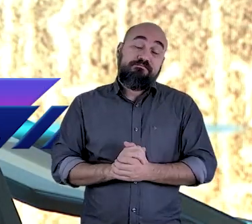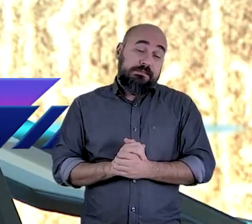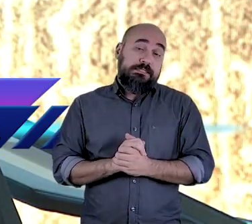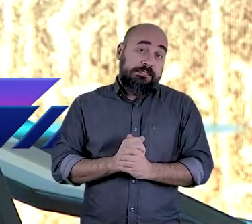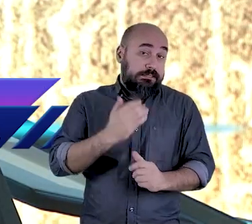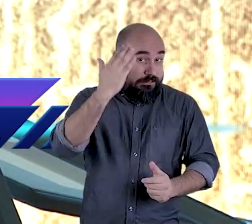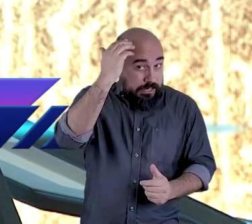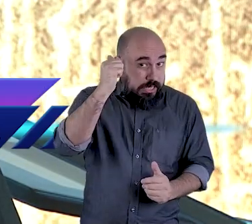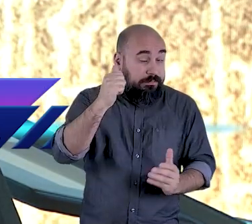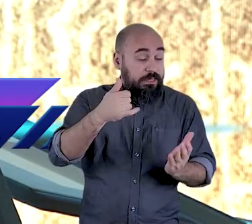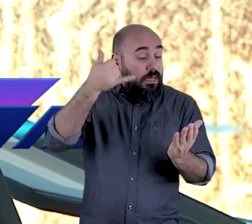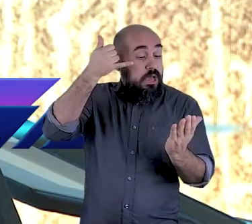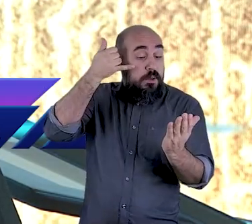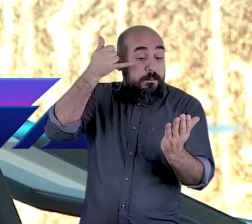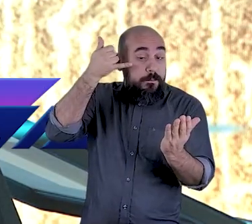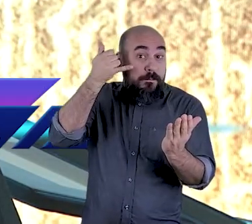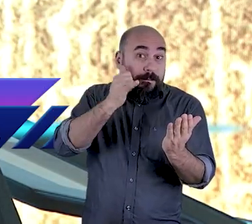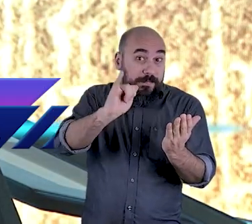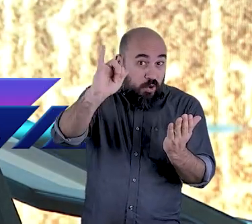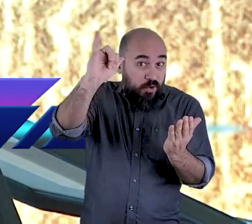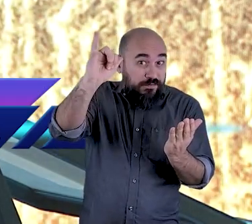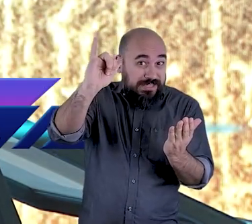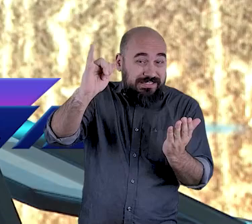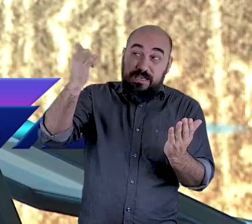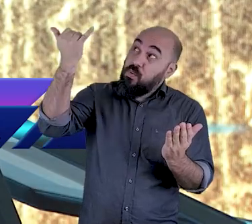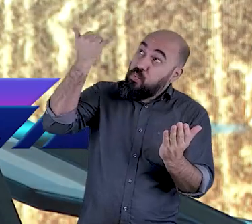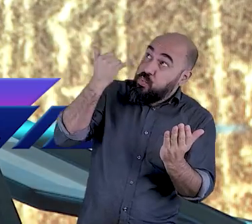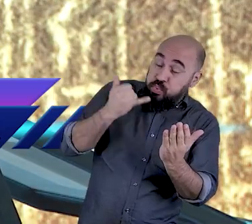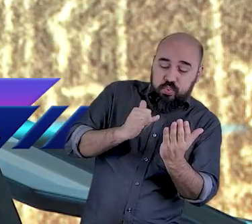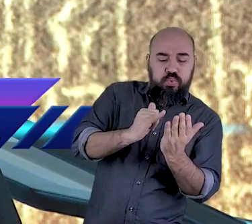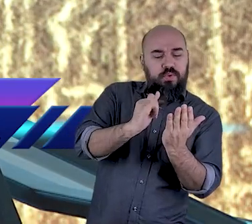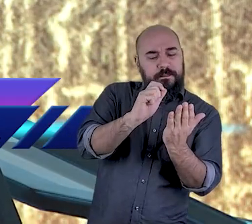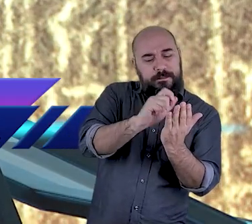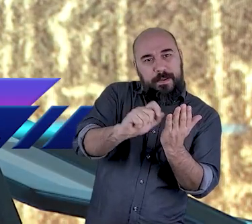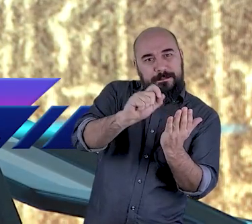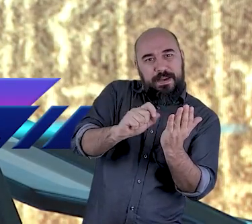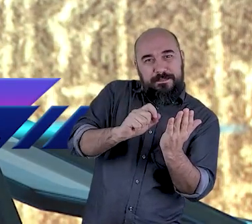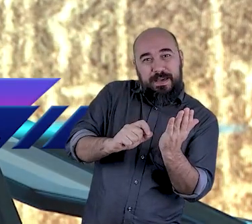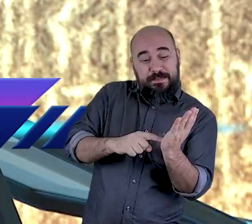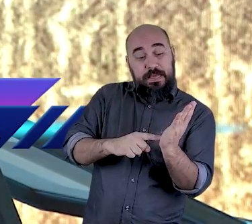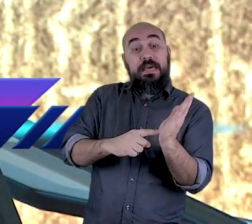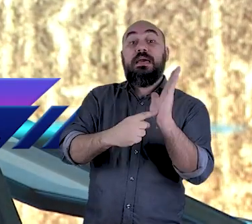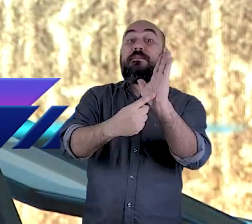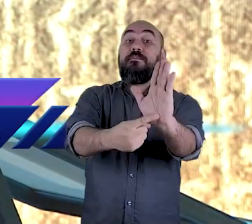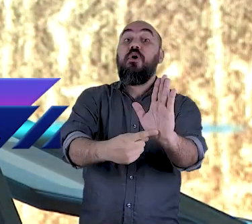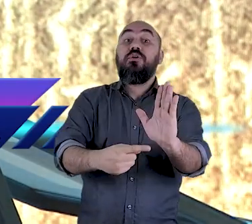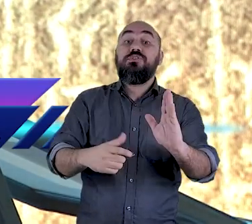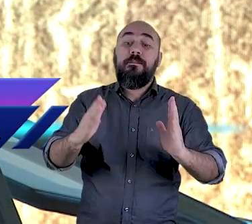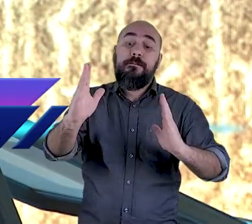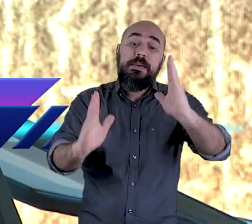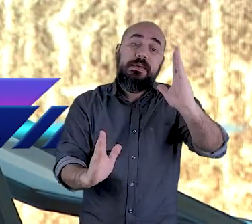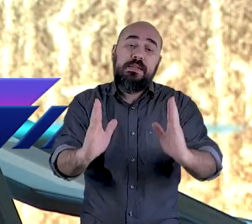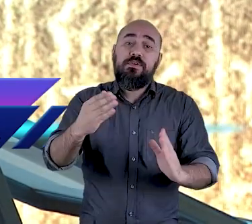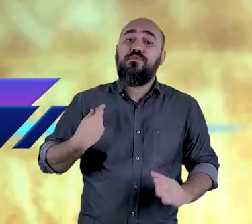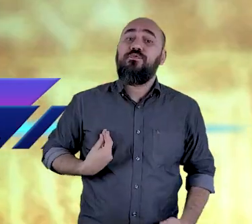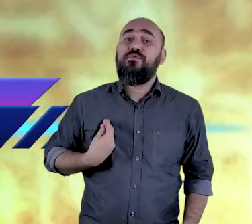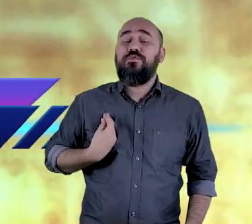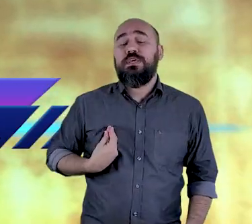Jesus predisse nos mostrando o tempo do qual nós estamos vivendo